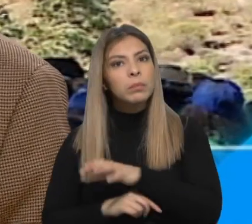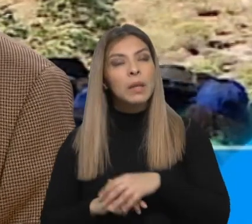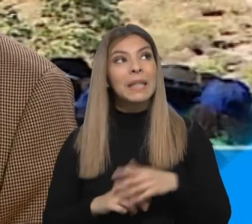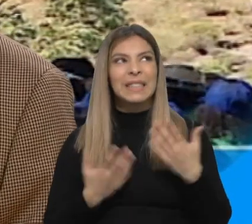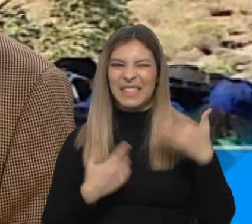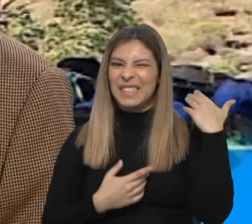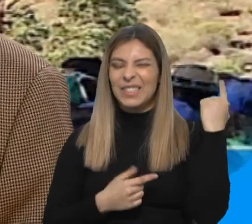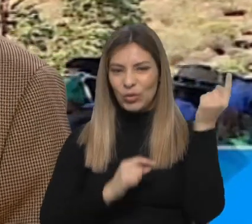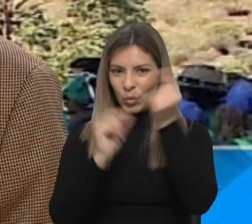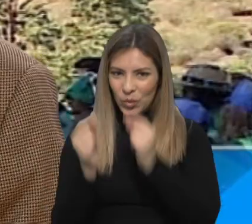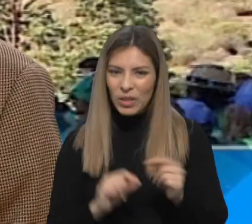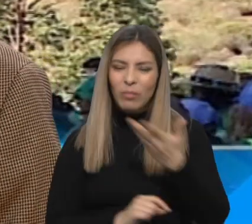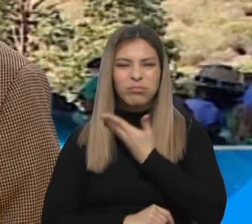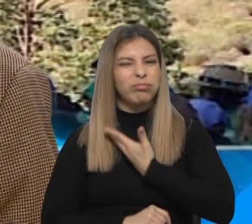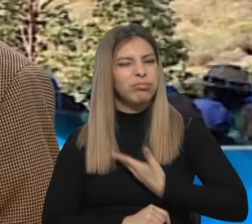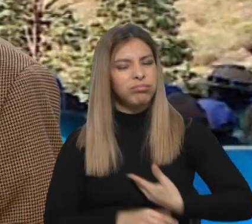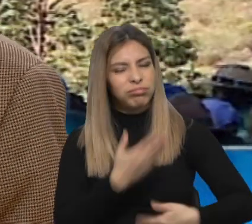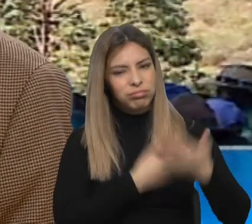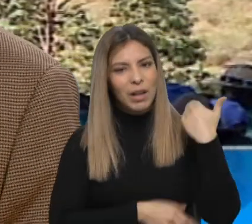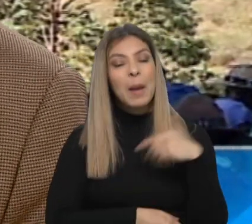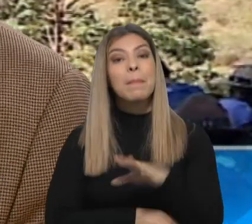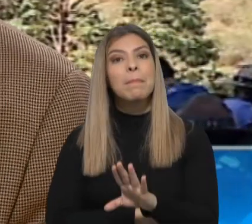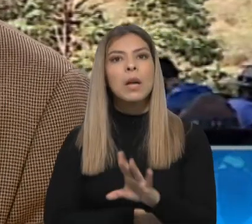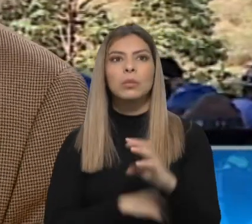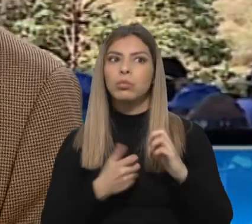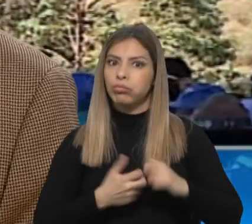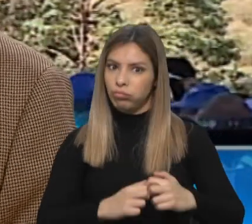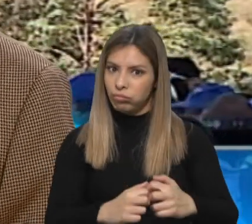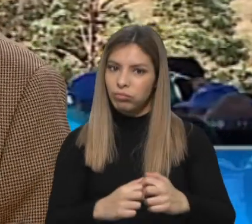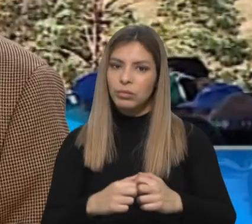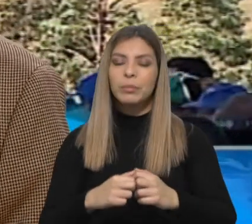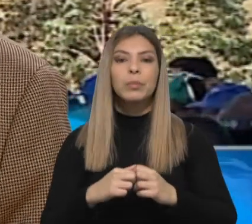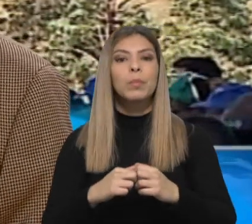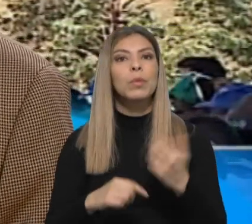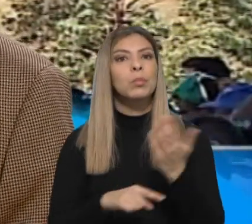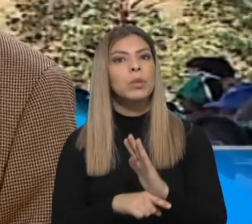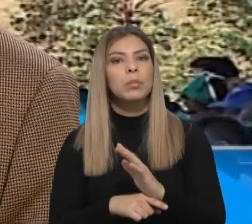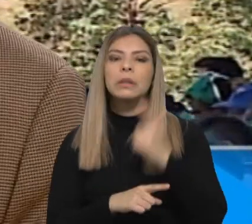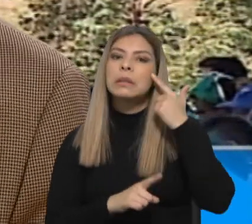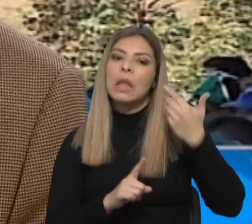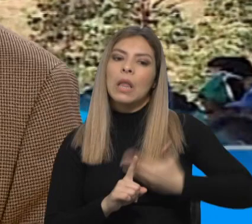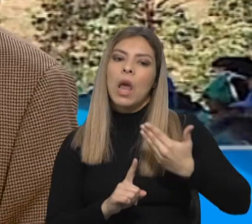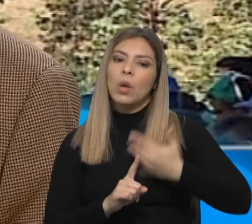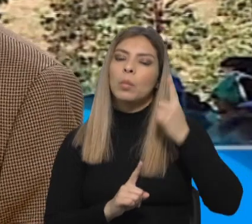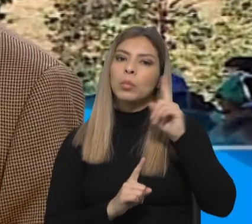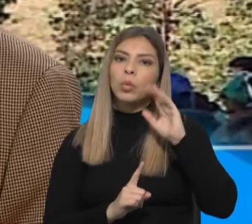antiga, e relativamente problemática. Por exemplo, no que toca a direitos fundamentais, a possibilidade